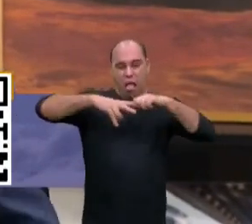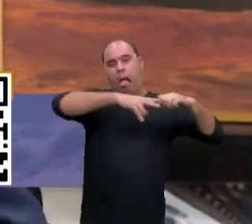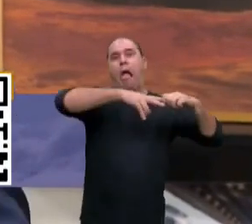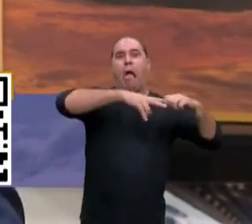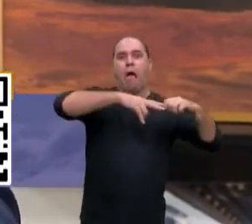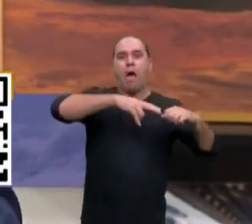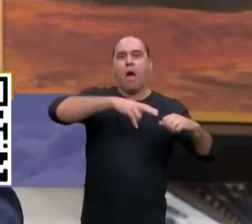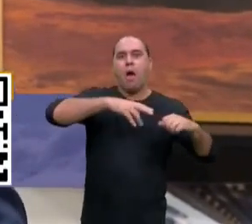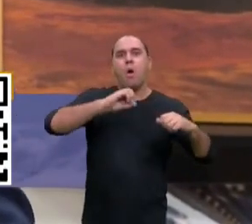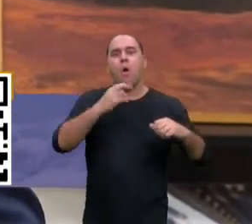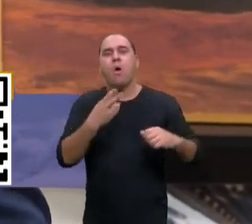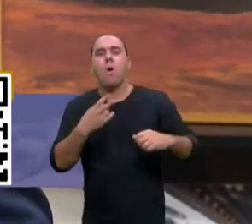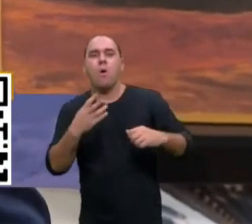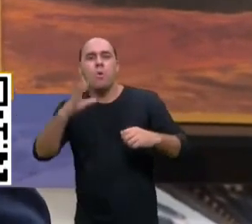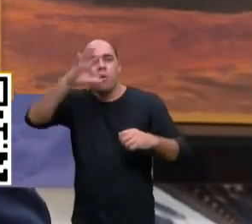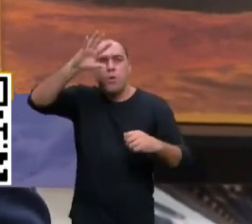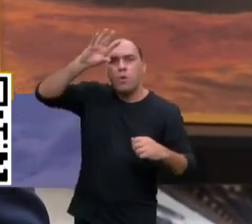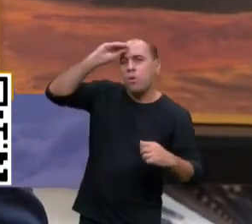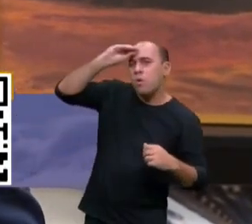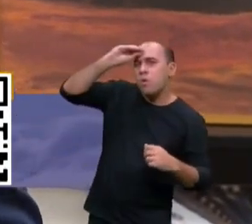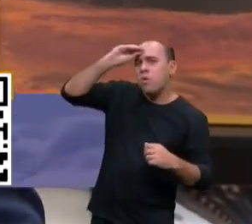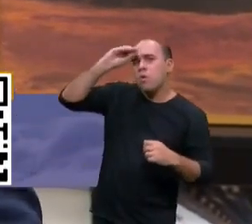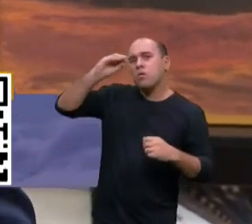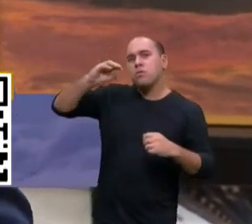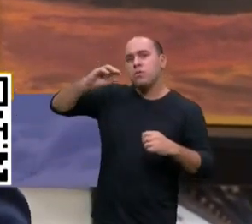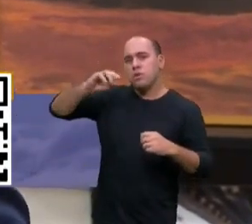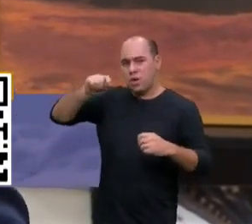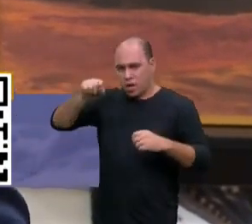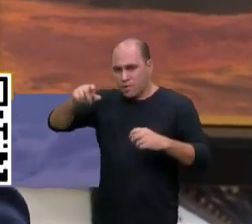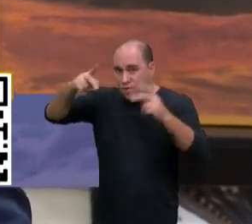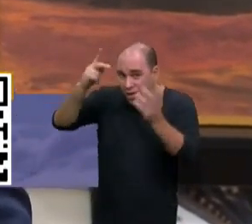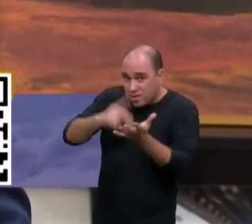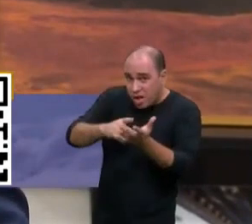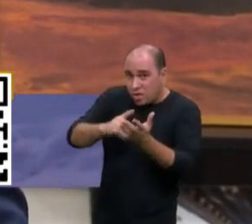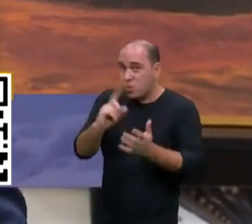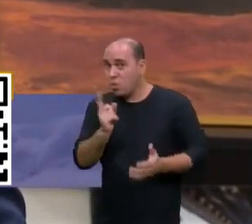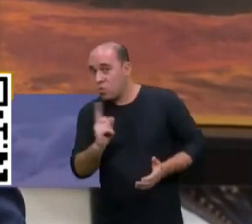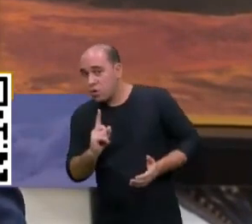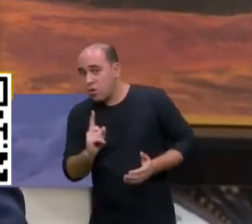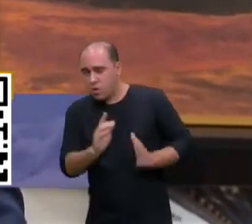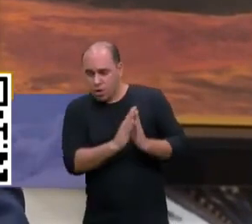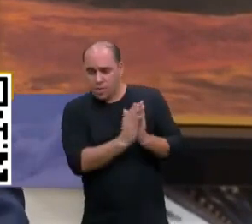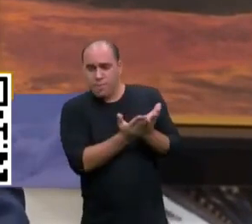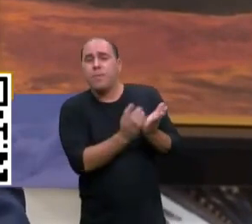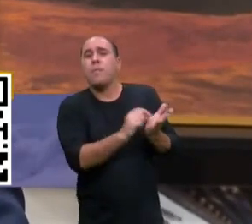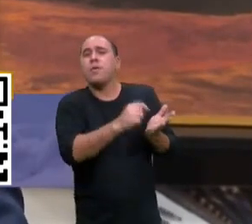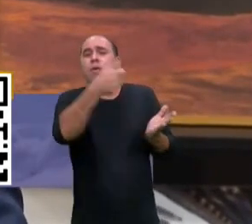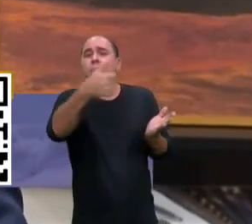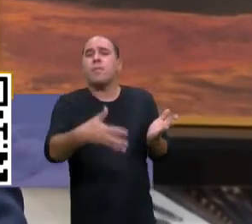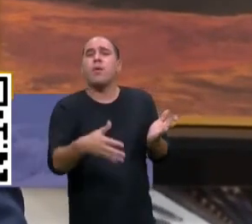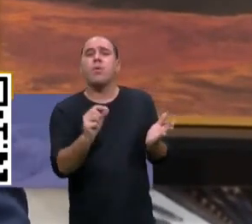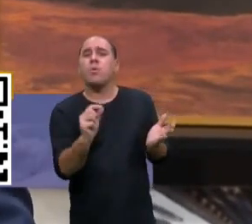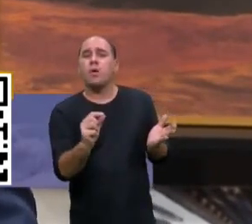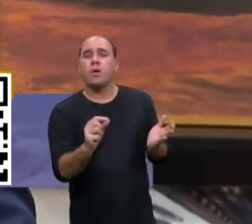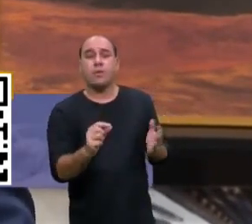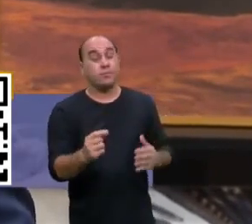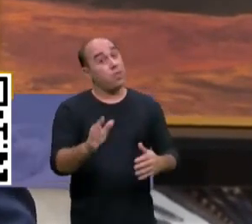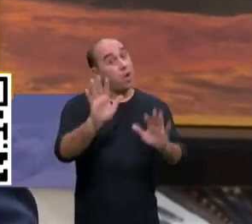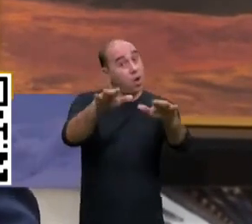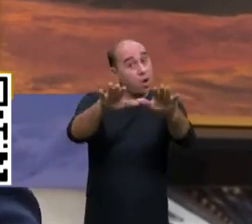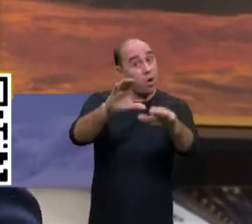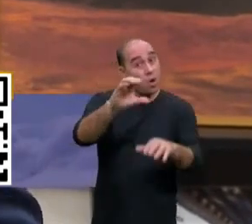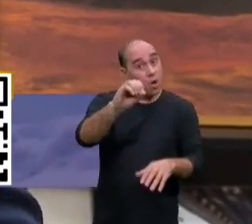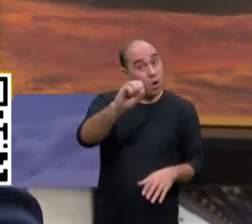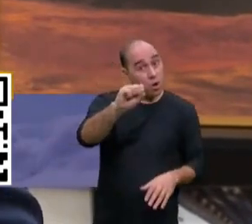centro através de um de um líder espiritual Será que a pessoa volta ou não volta o que diz a Bíblia eu vou te mostrar pressão